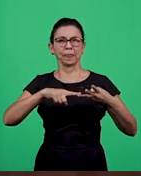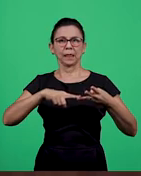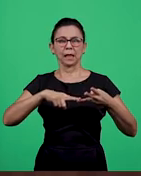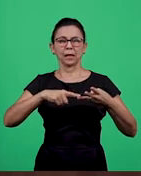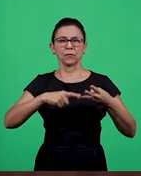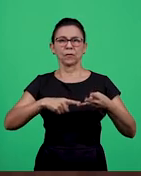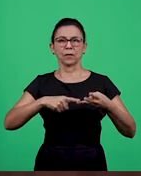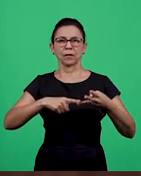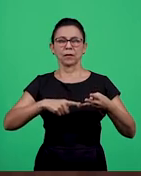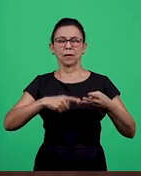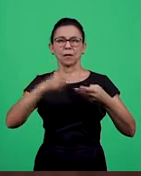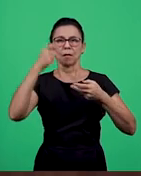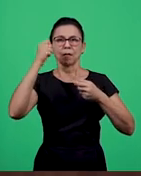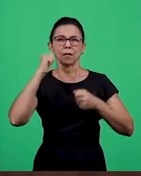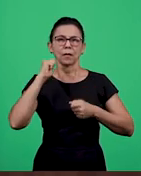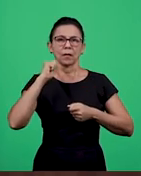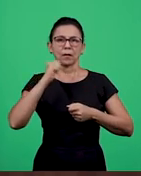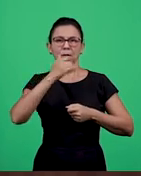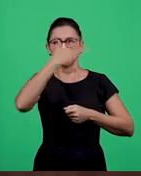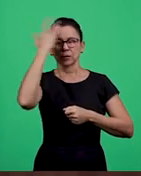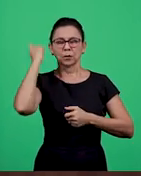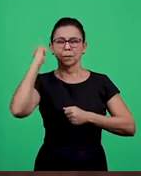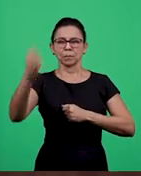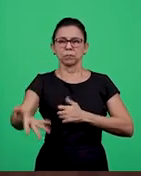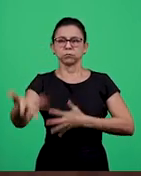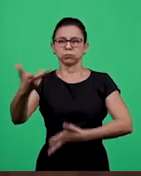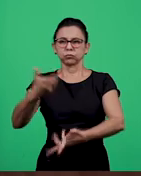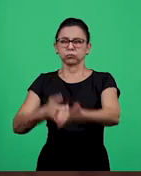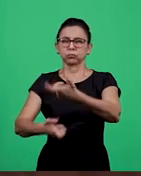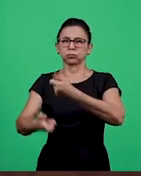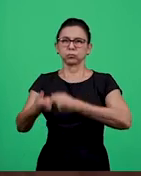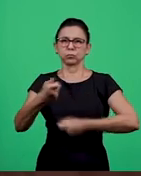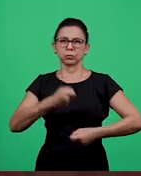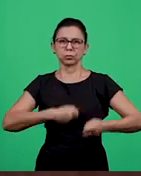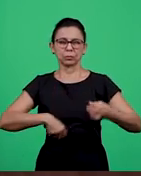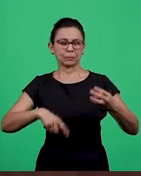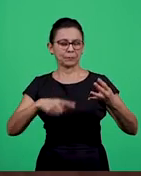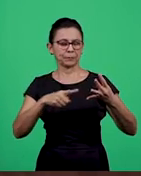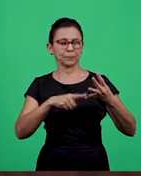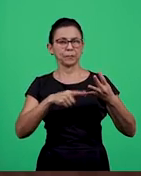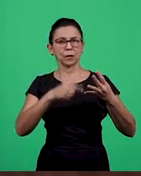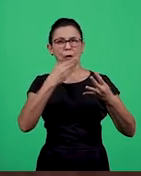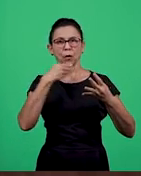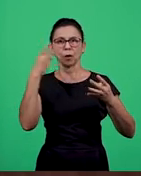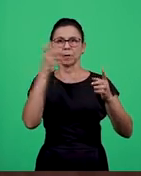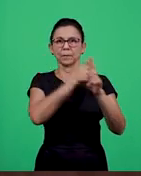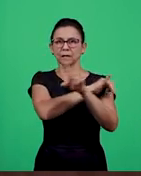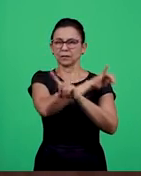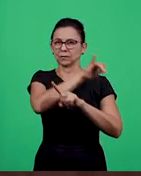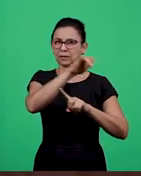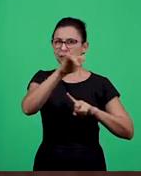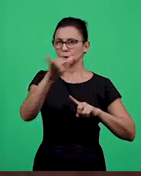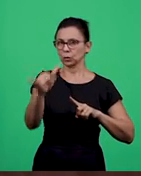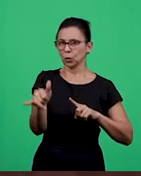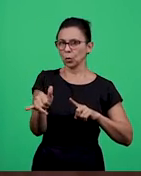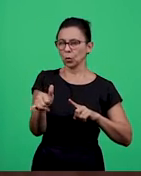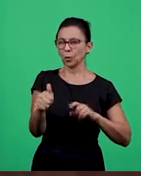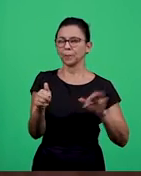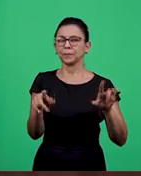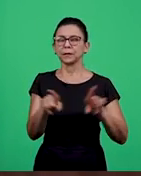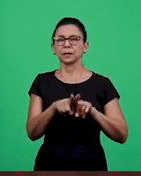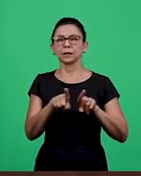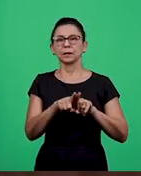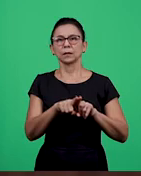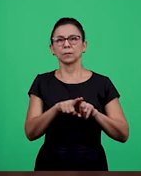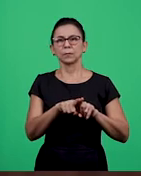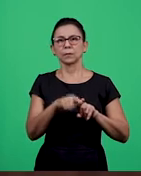havia pescador, havia profetas e havia um boiadeiro. Vocês sabiam